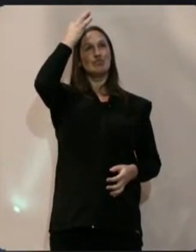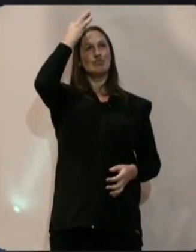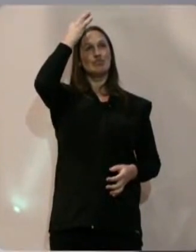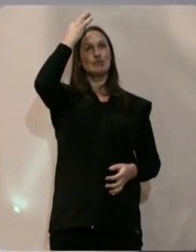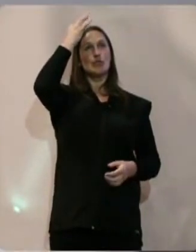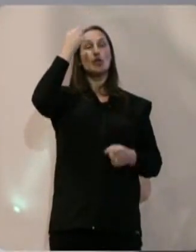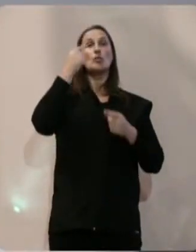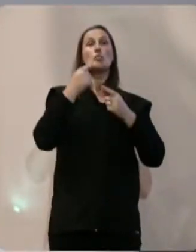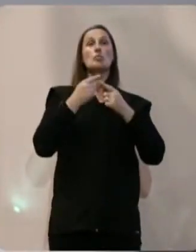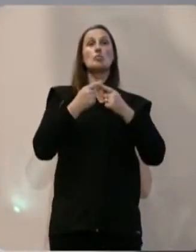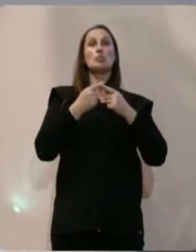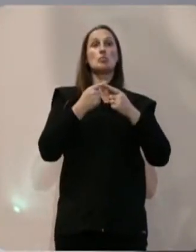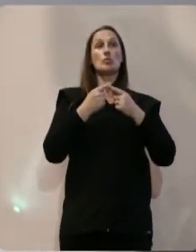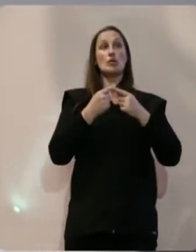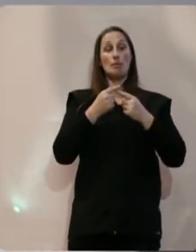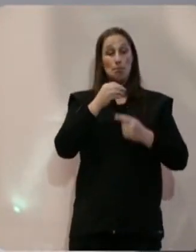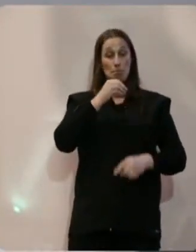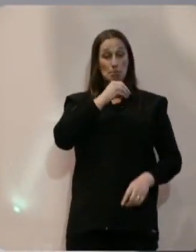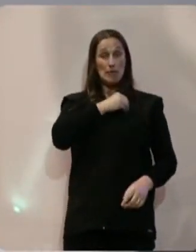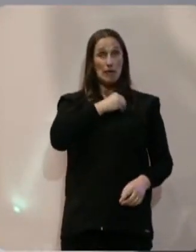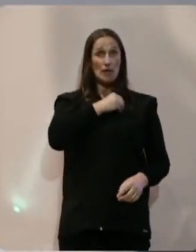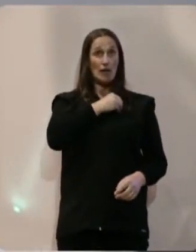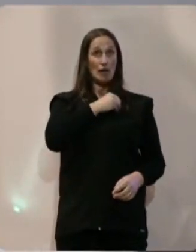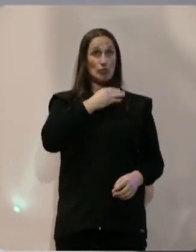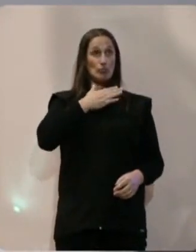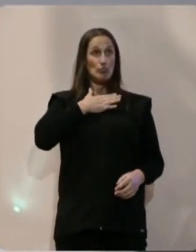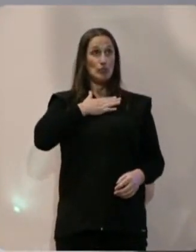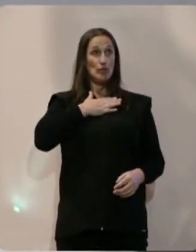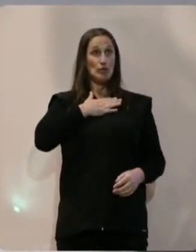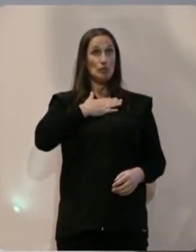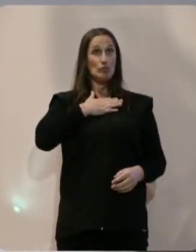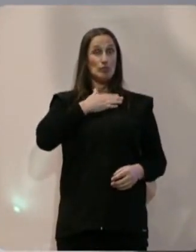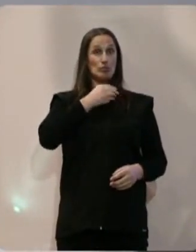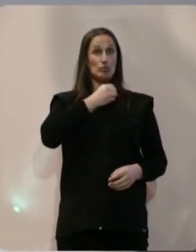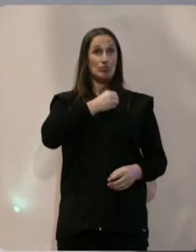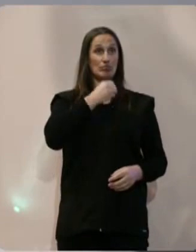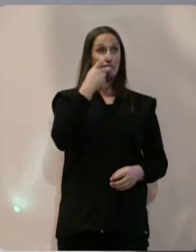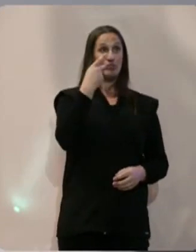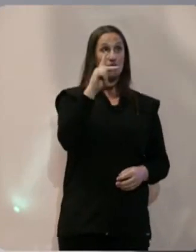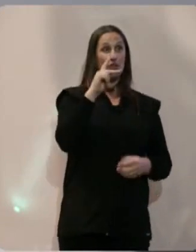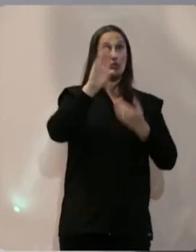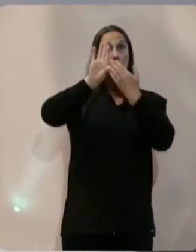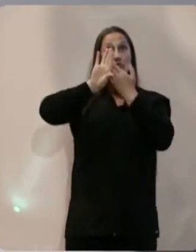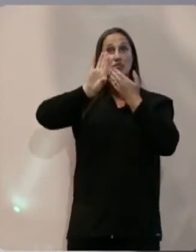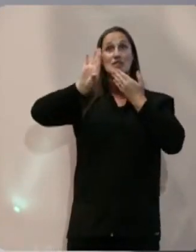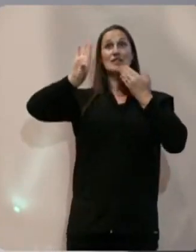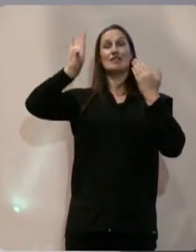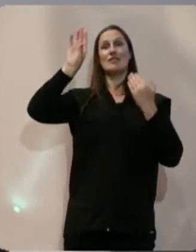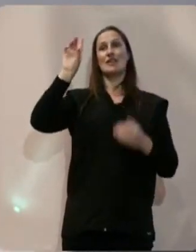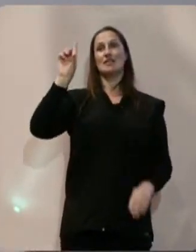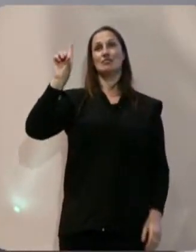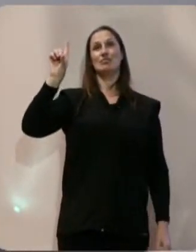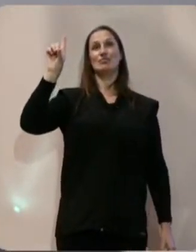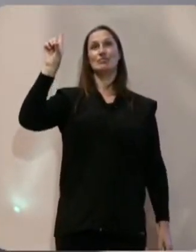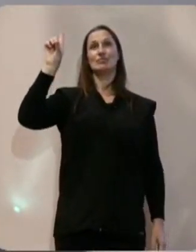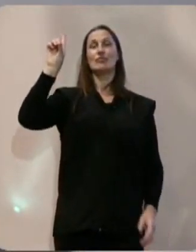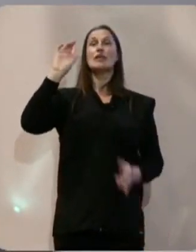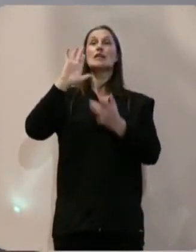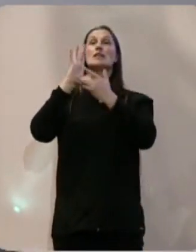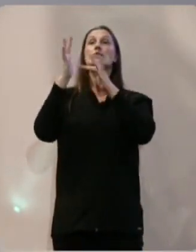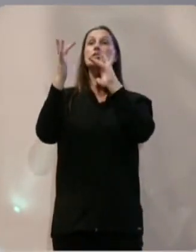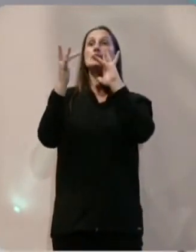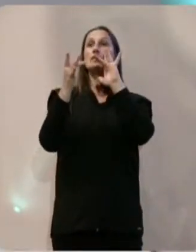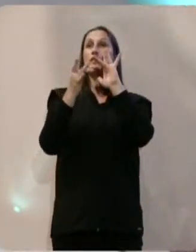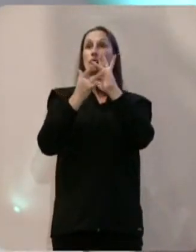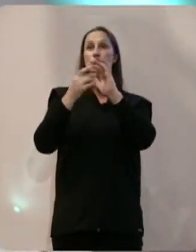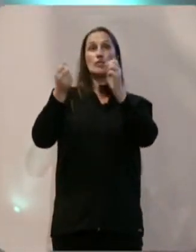Porque são os nossos pecados que fazem separação entre nós e o nosso Deus. E aí Jesus está dizendo assim: você